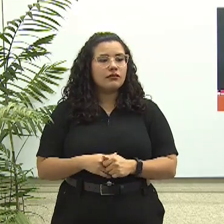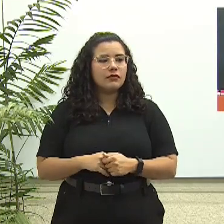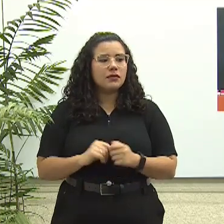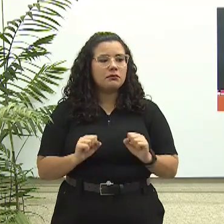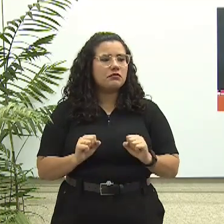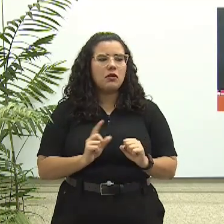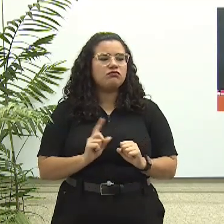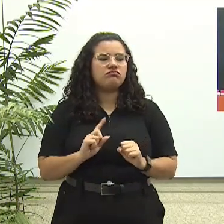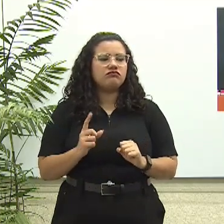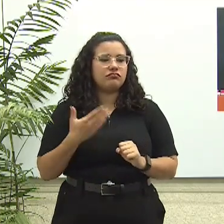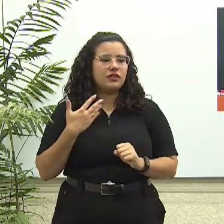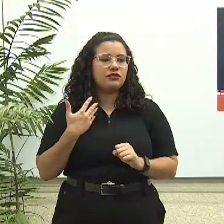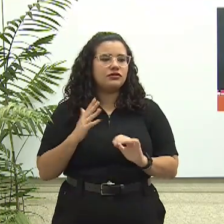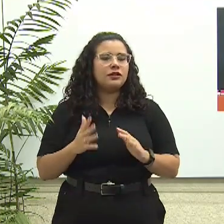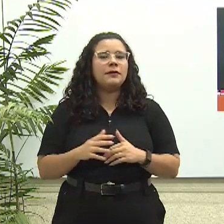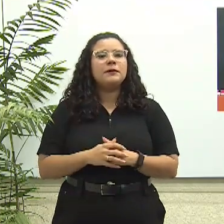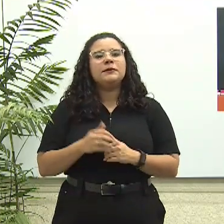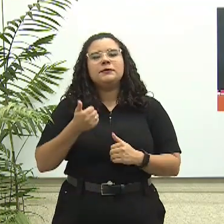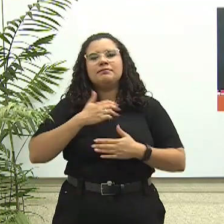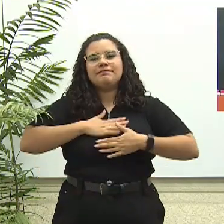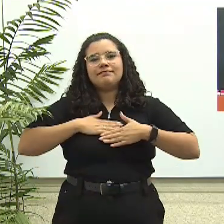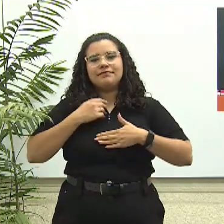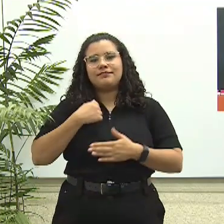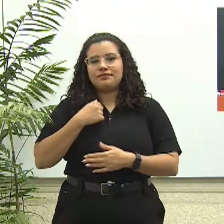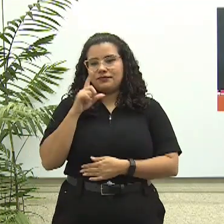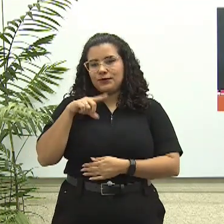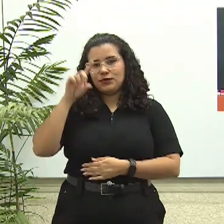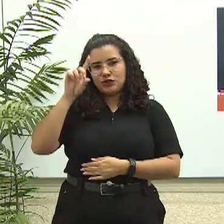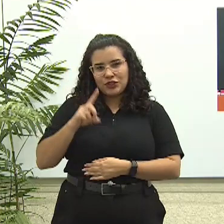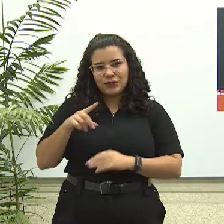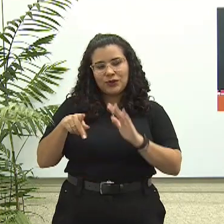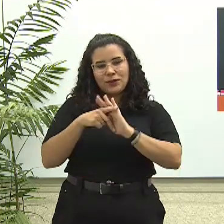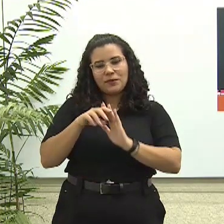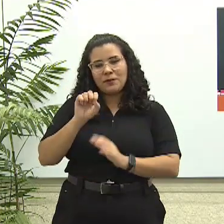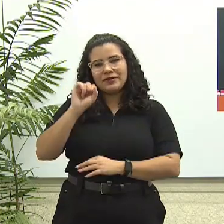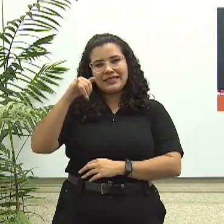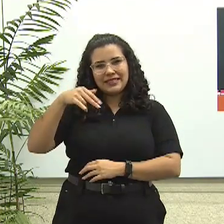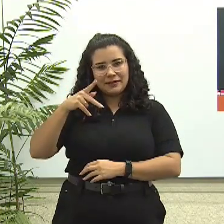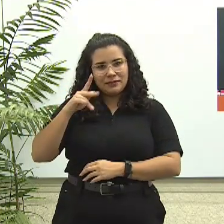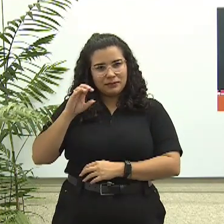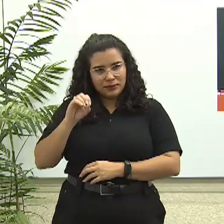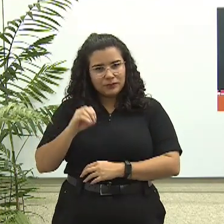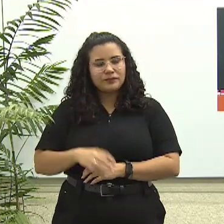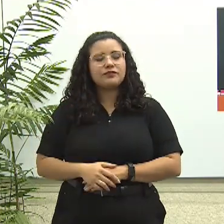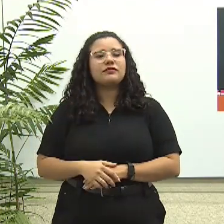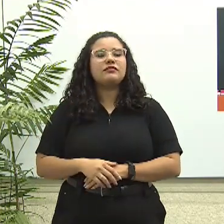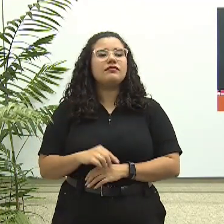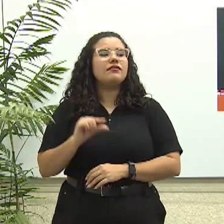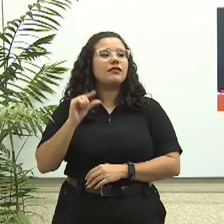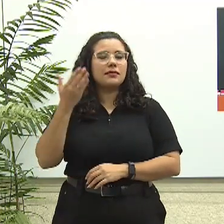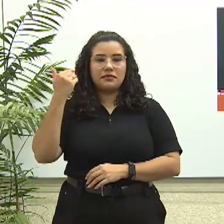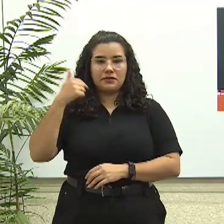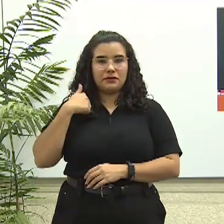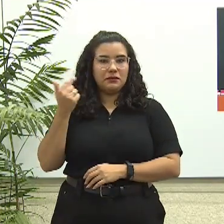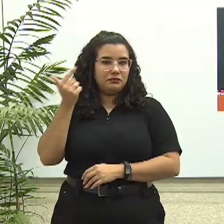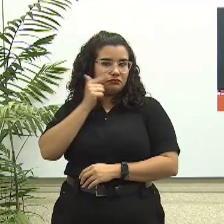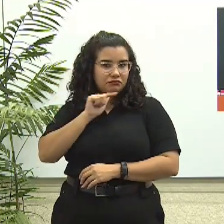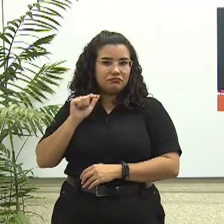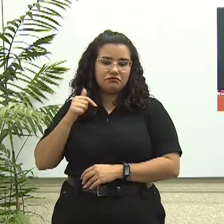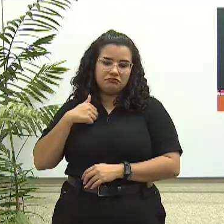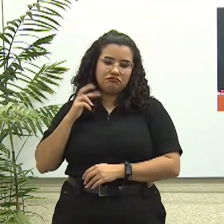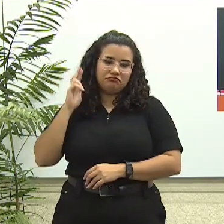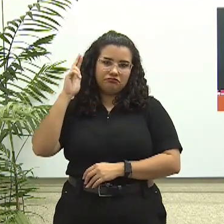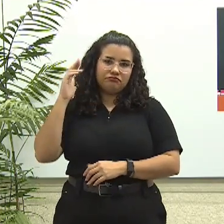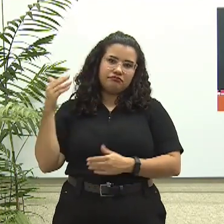me chamo Maiara eh sou diretora aqui do do cpro na atual gestão eh Eleita no ano passado né que integra esse